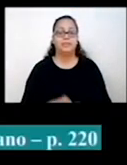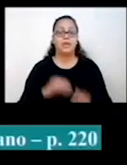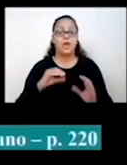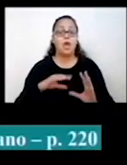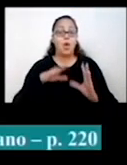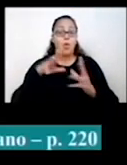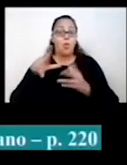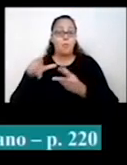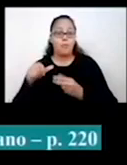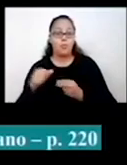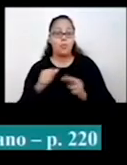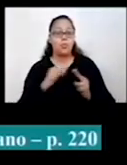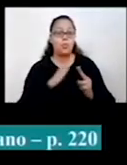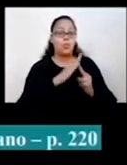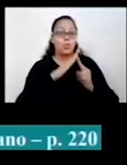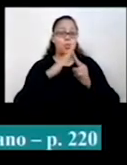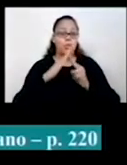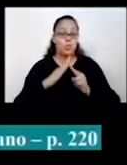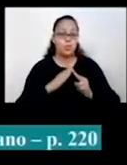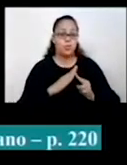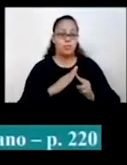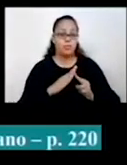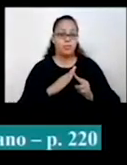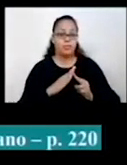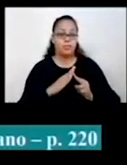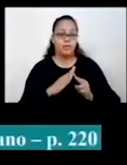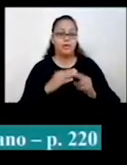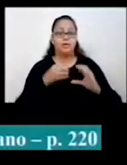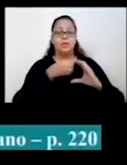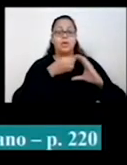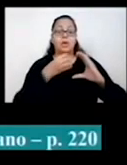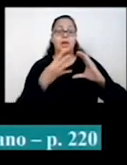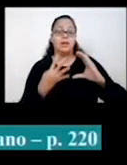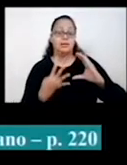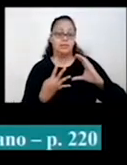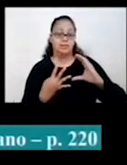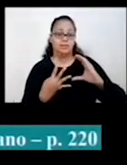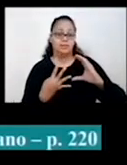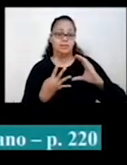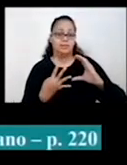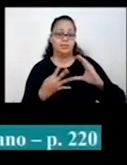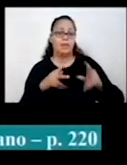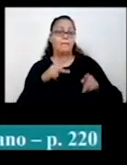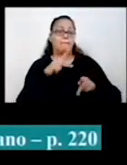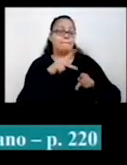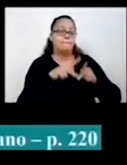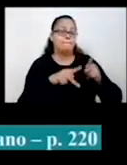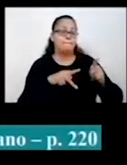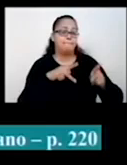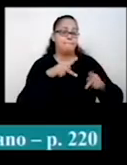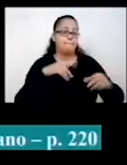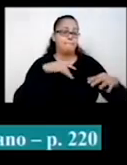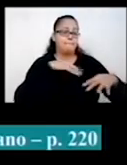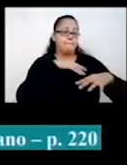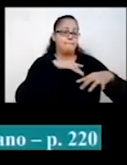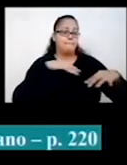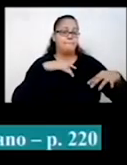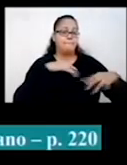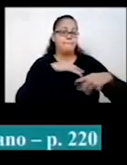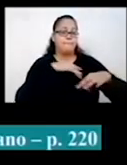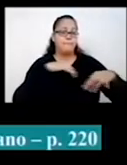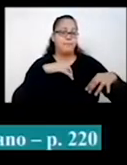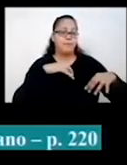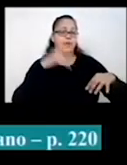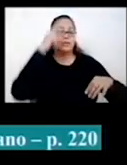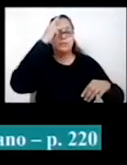O mundo urbano. O mundo urbano ele é caracterizado principalmente pela aglomeração urbana, que a gente observa,